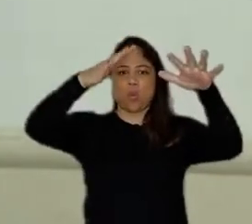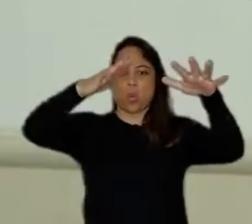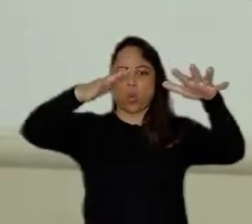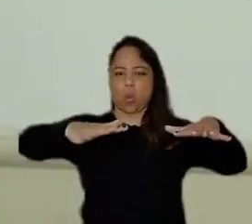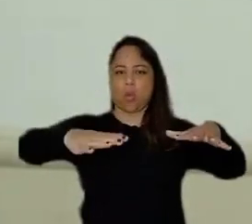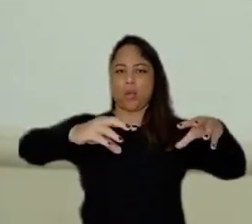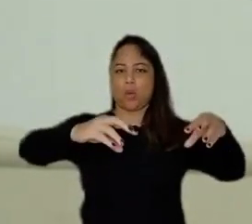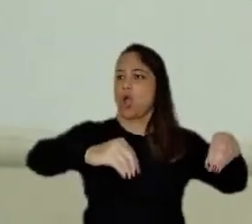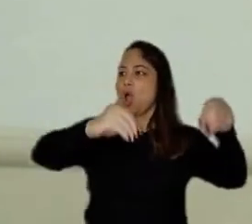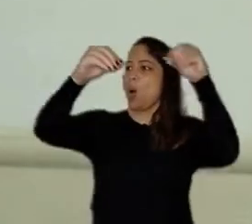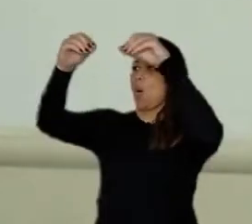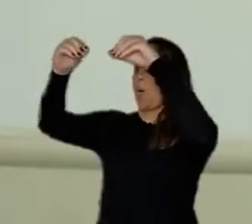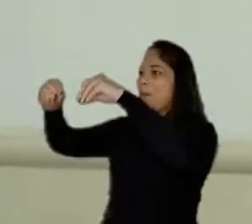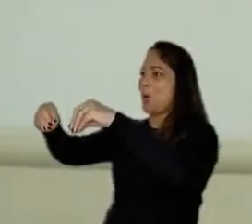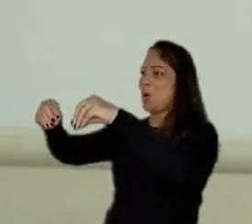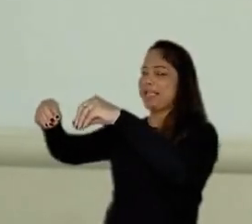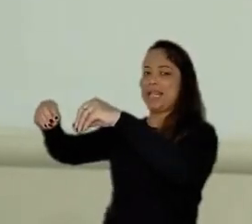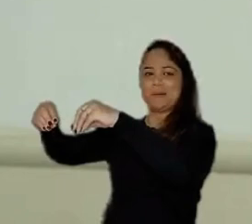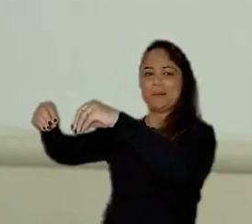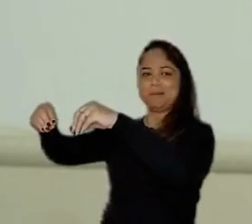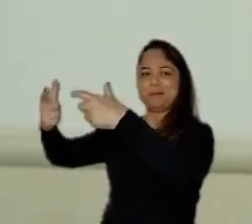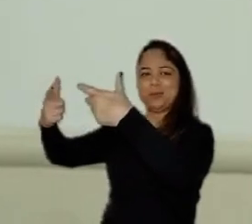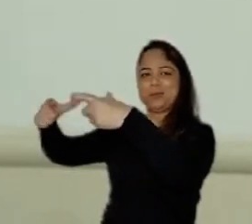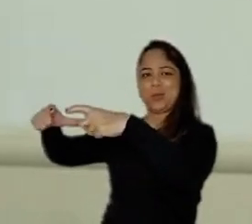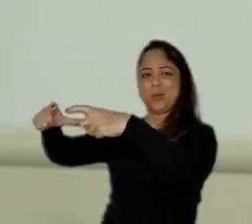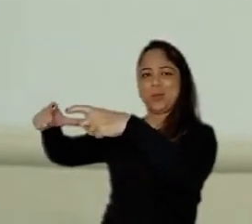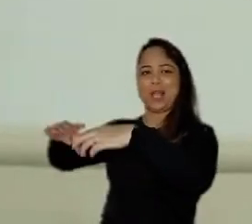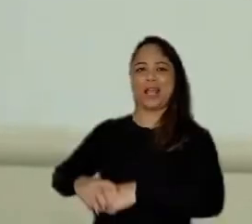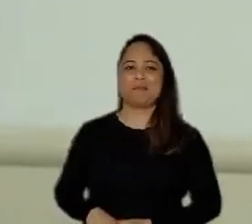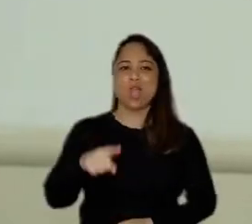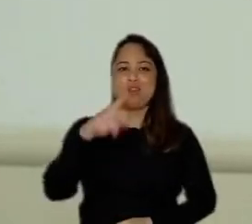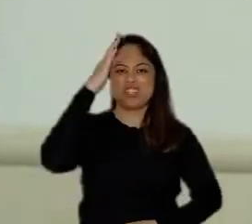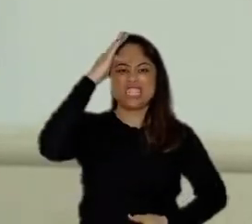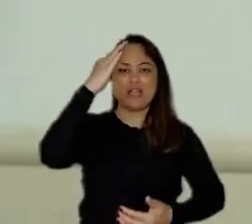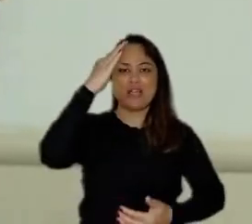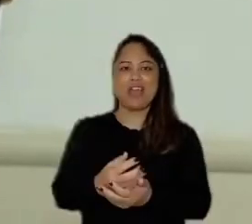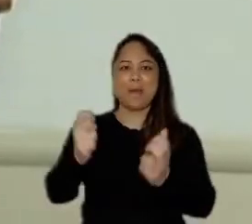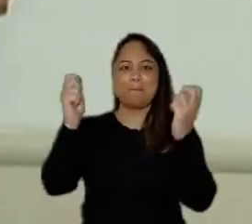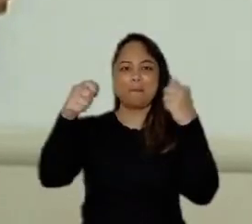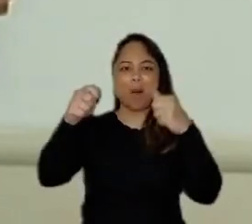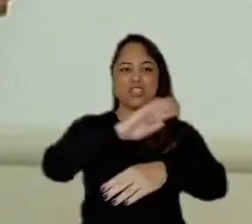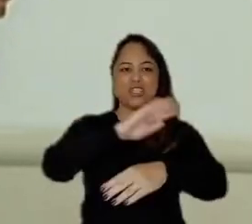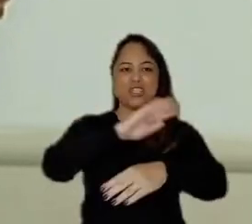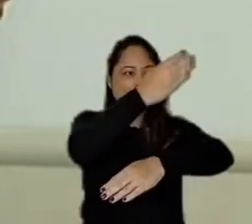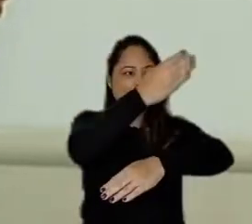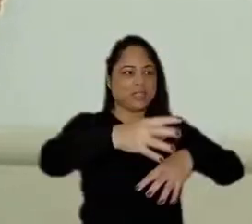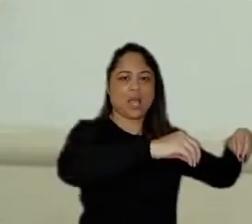para Minas Gerais, onde eu moro, e ela vai. A sua fé transporta montanhas.